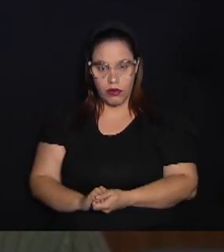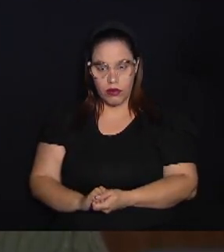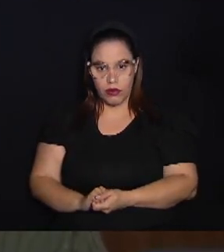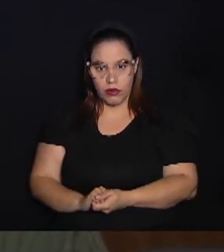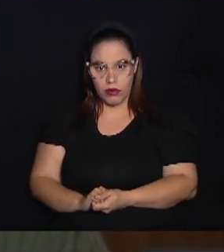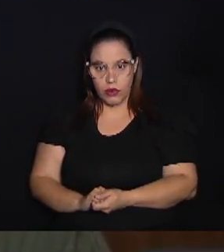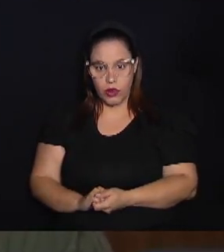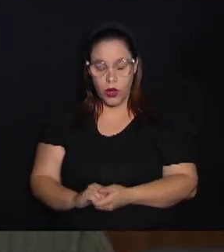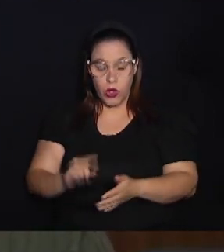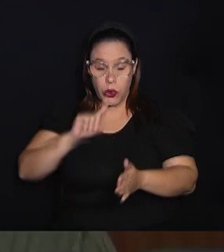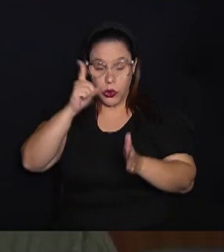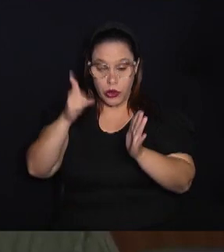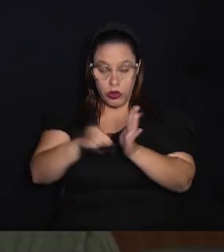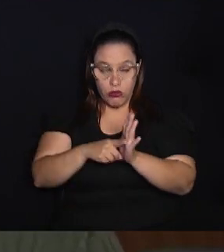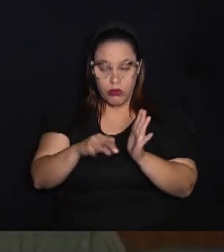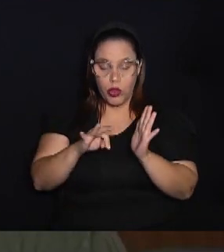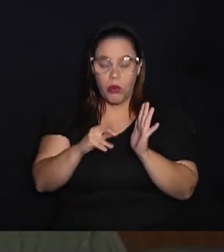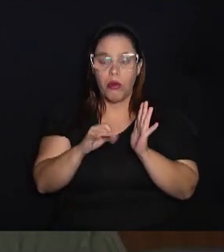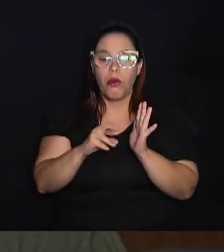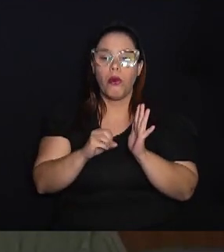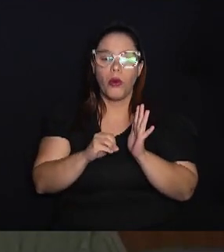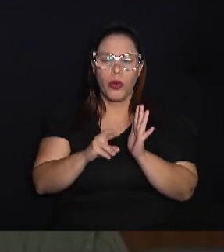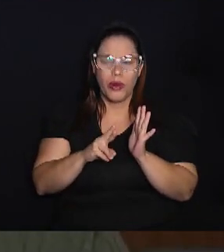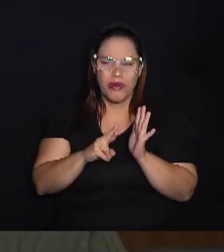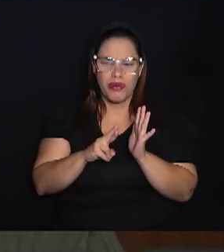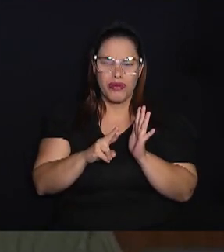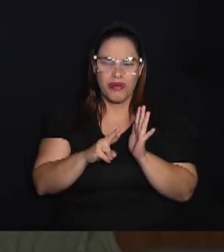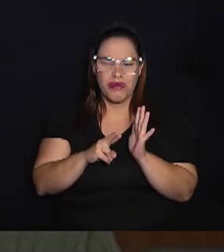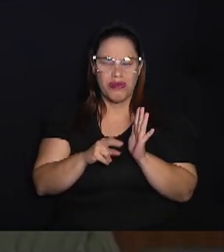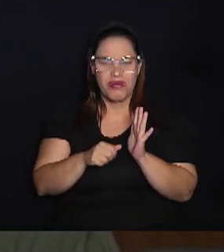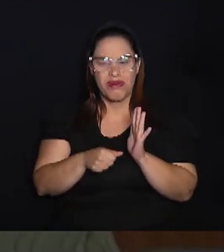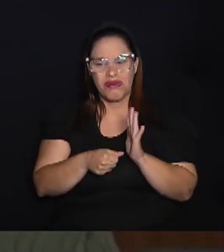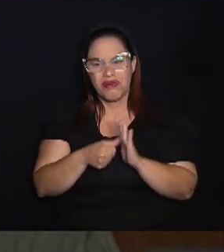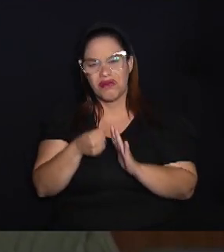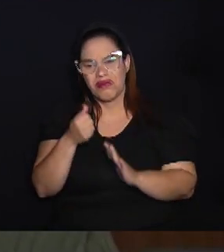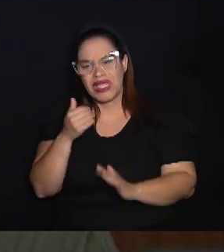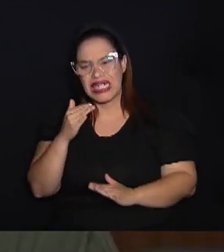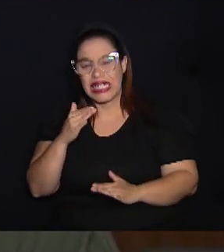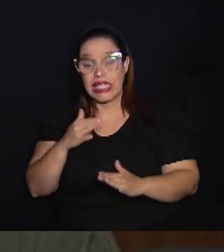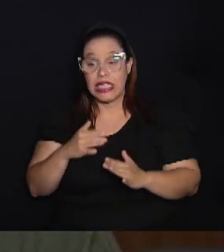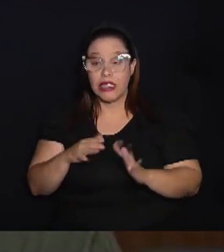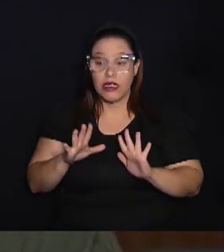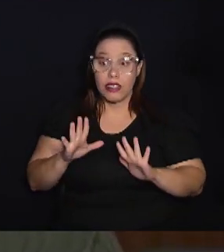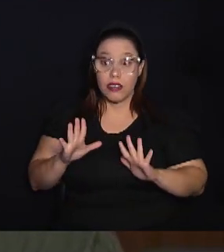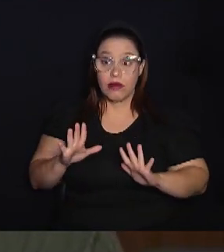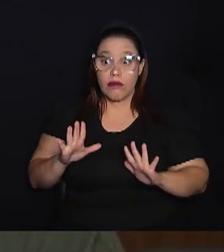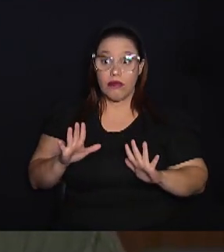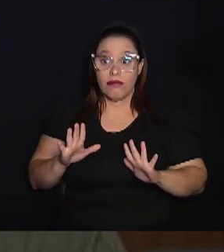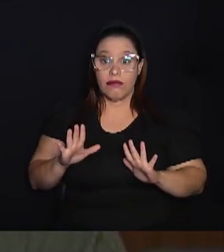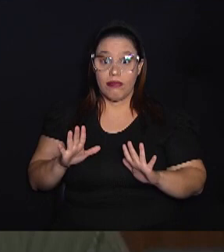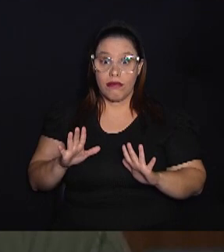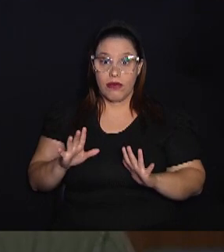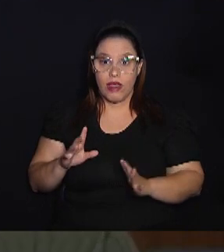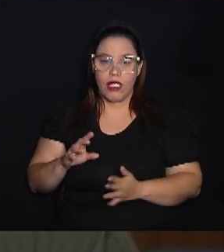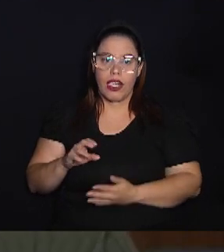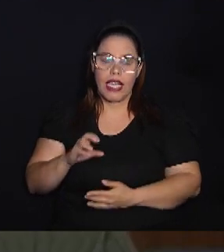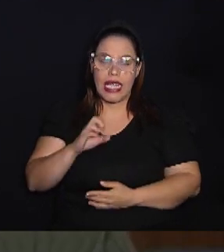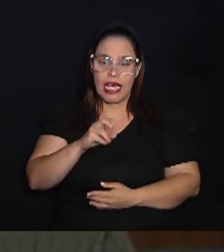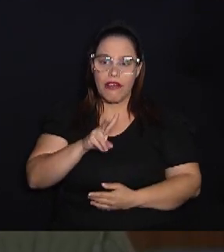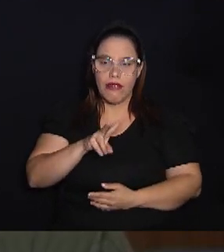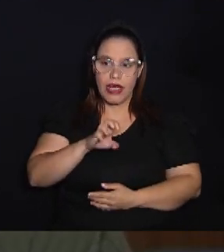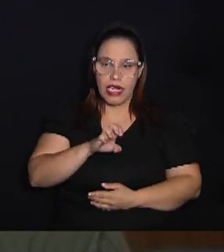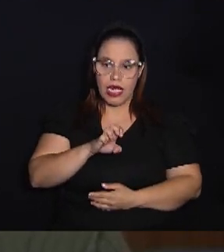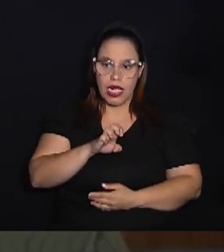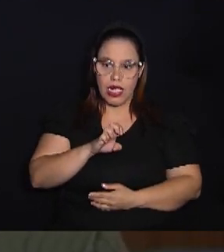um diagnóstico de tumor, o que me deixou um pouco mais animada era que era CBC. E